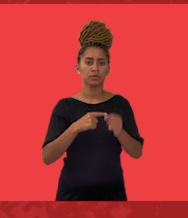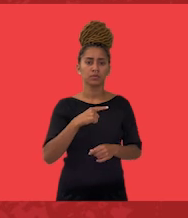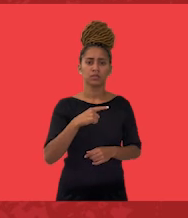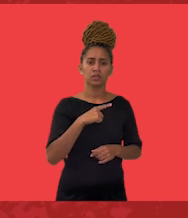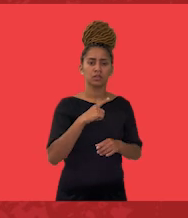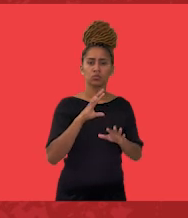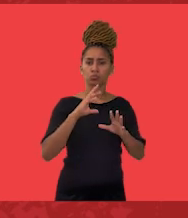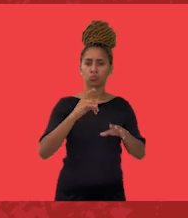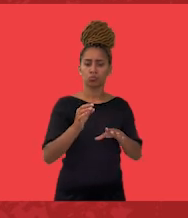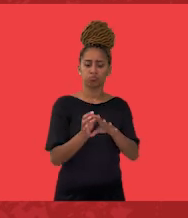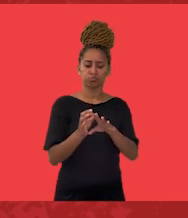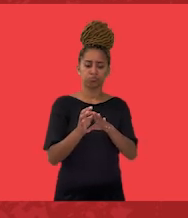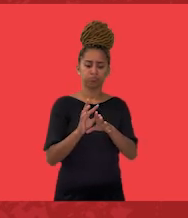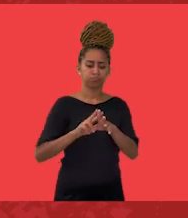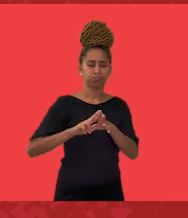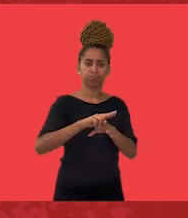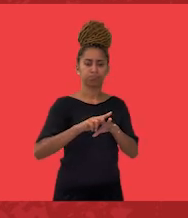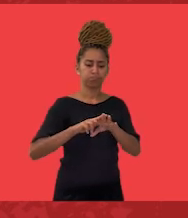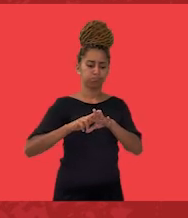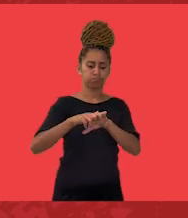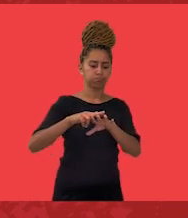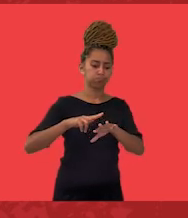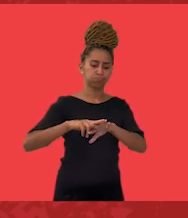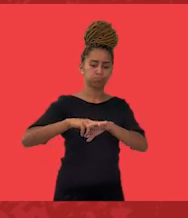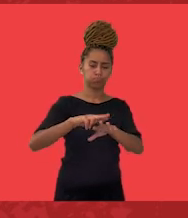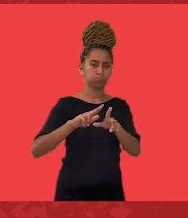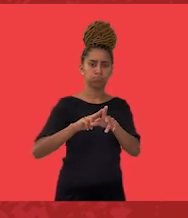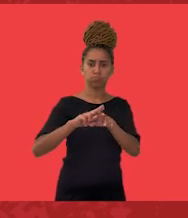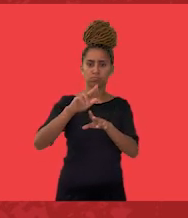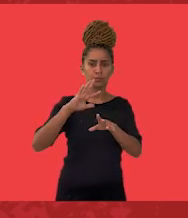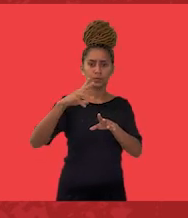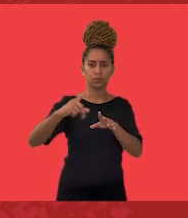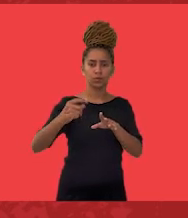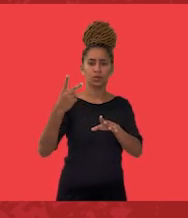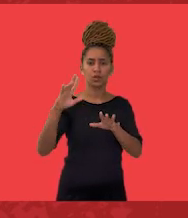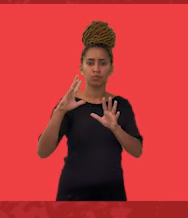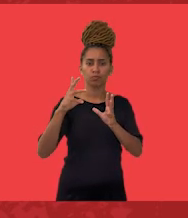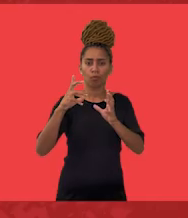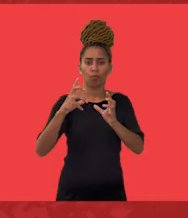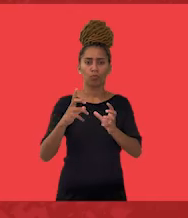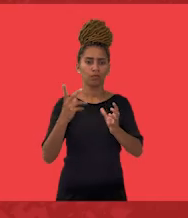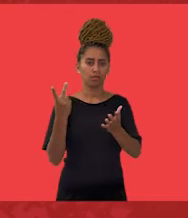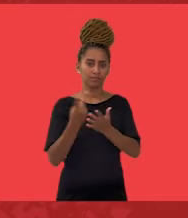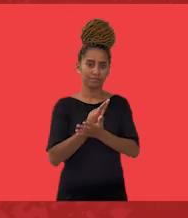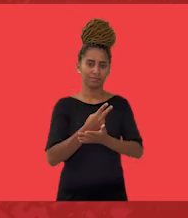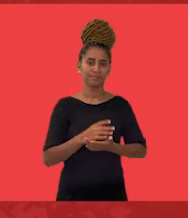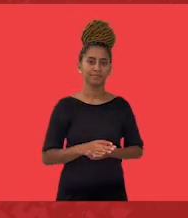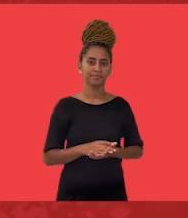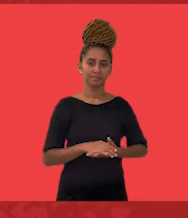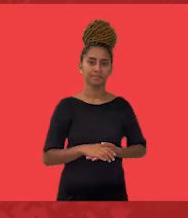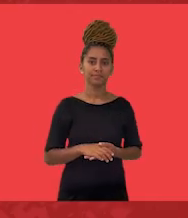Desequilíbrio de minhas palavras, músculos e órgãos que anseiam quebrar distâncias.